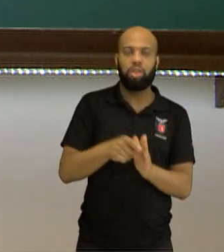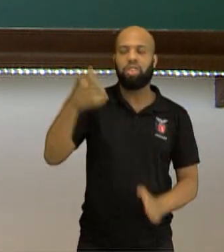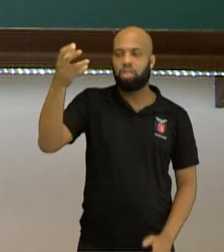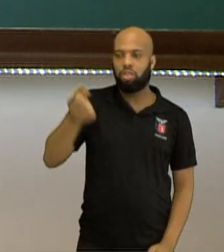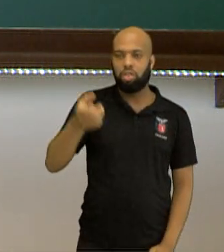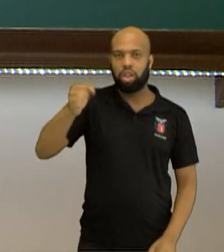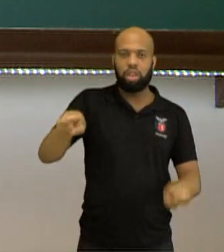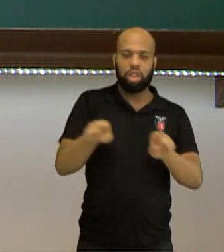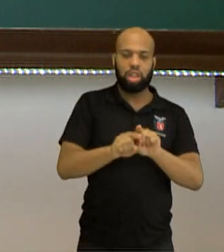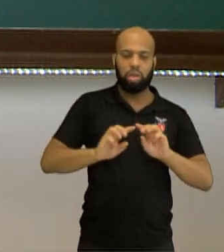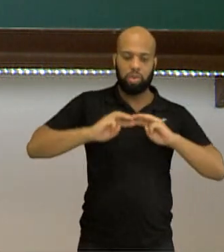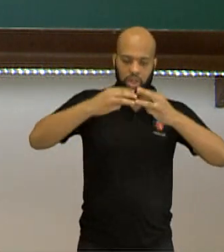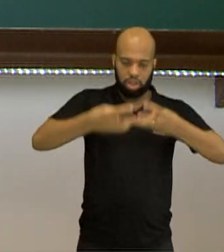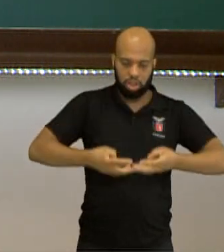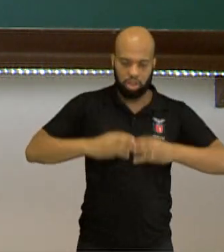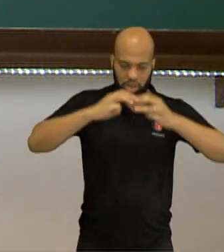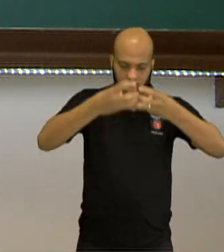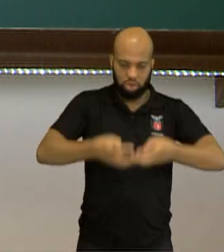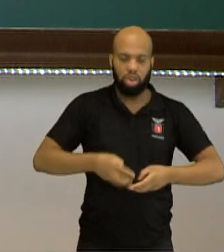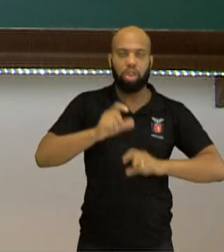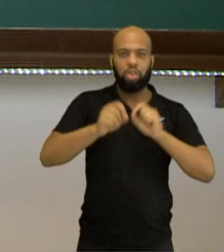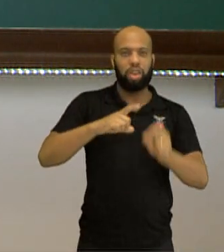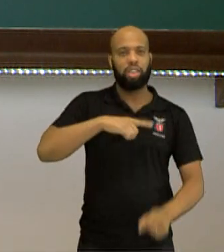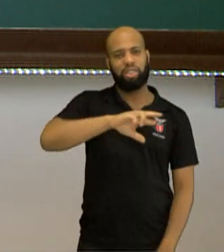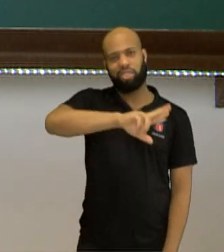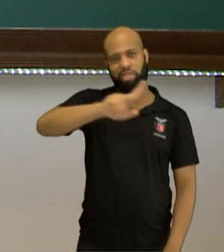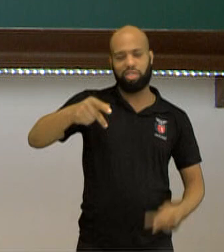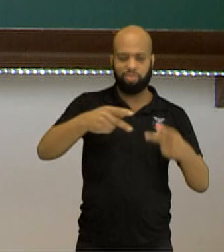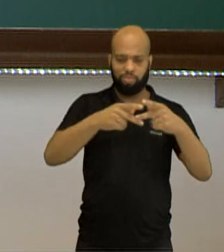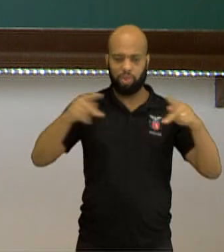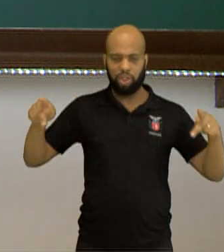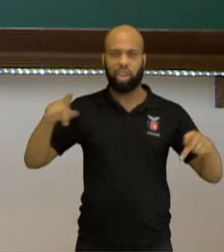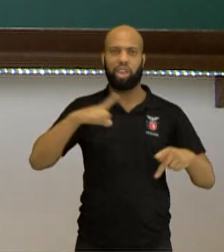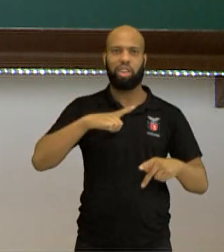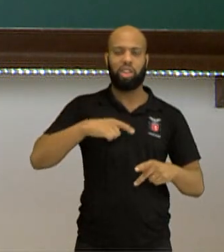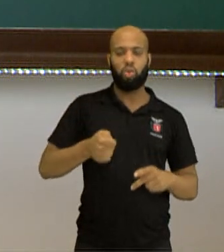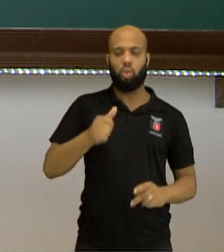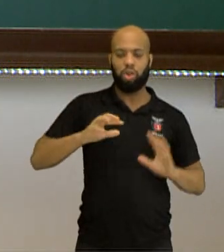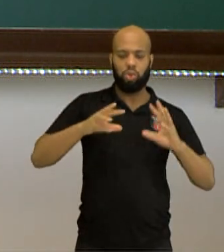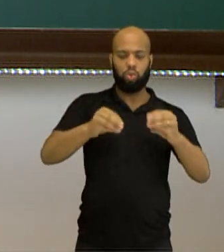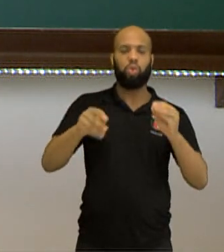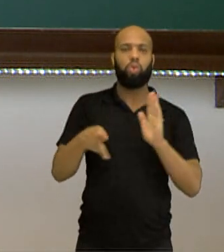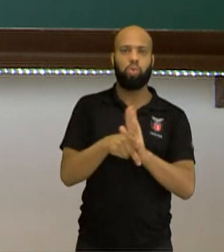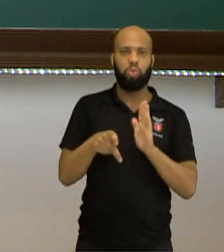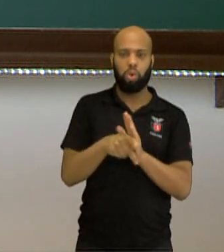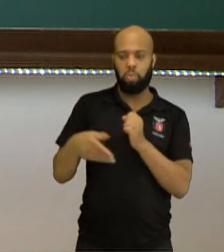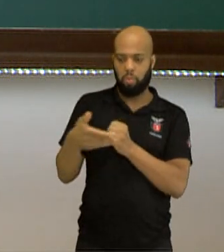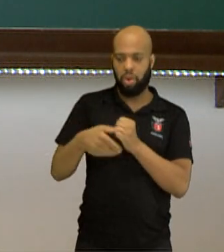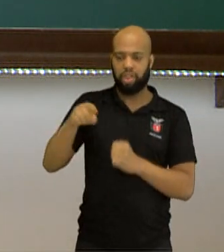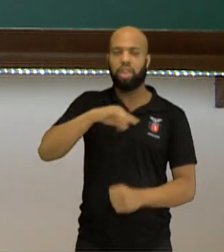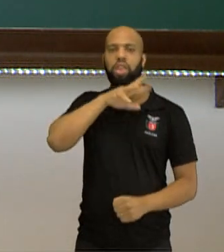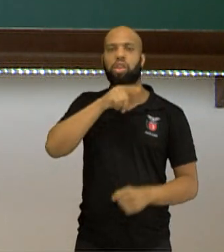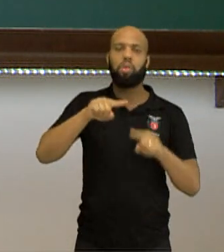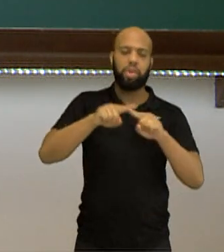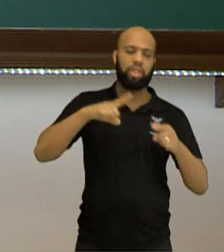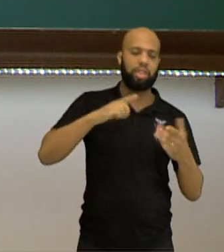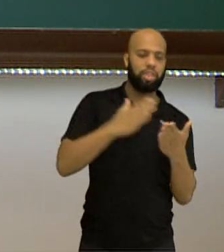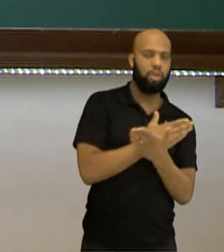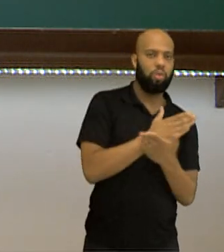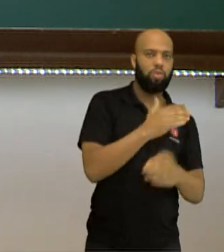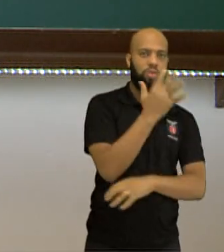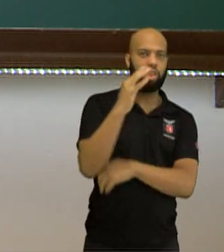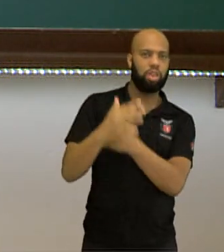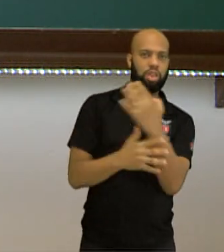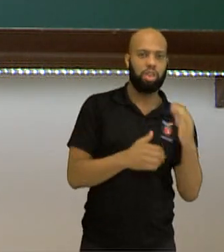exemplos de alimentos ricos em proteína. Quase todos ali de origem animal, mas também nós temos alguma coisa de origem vegetal